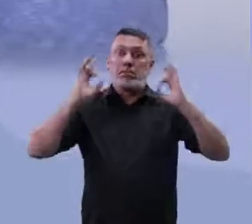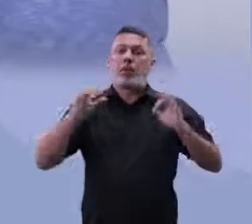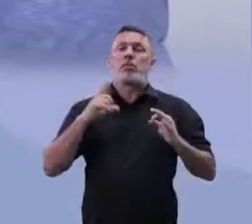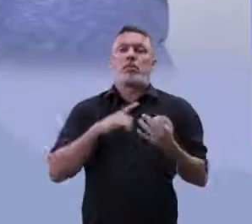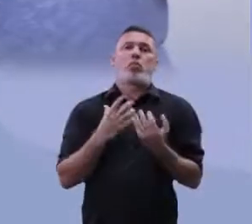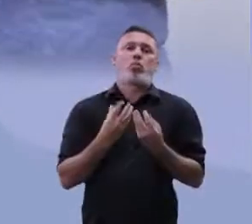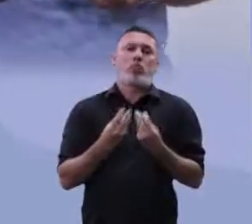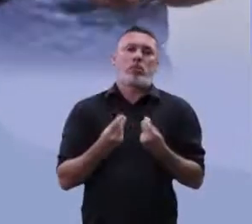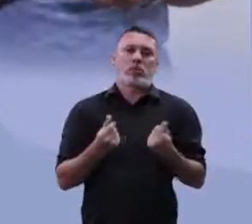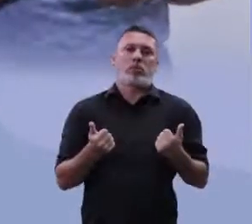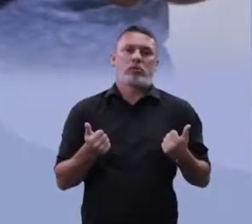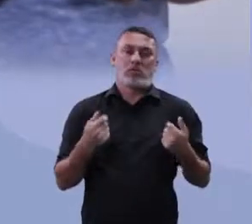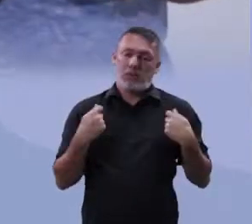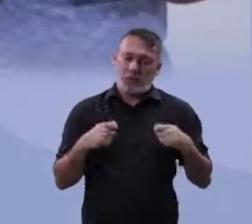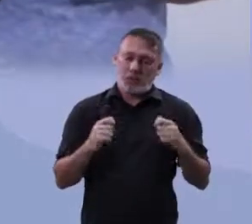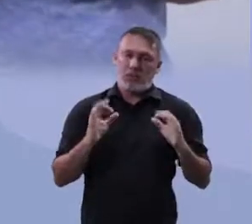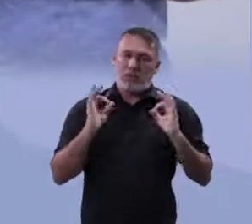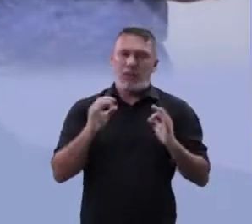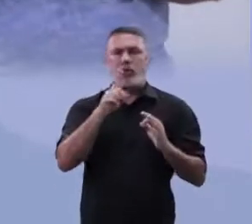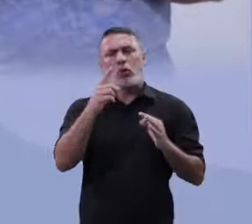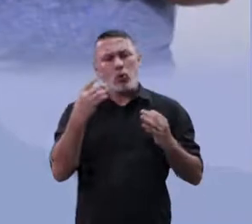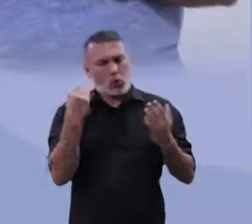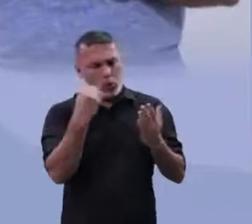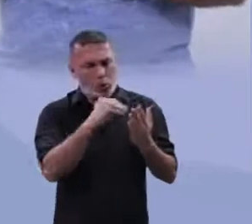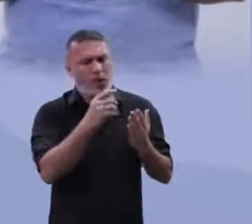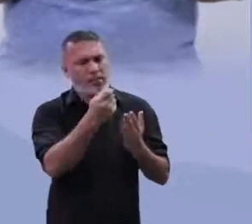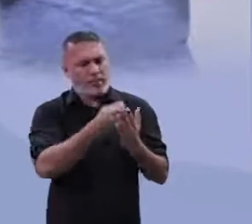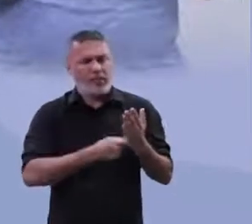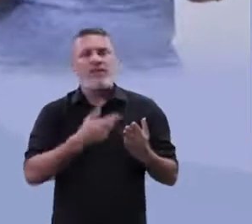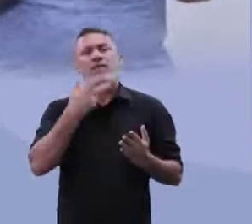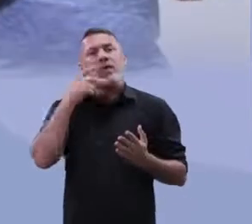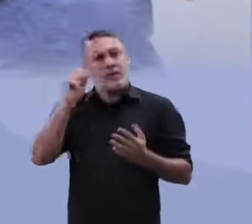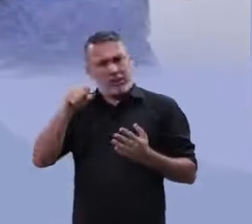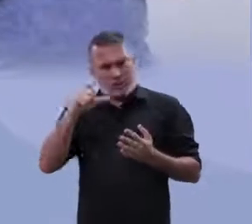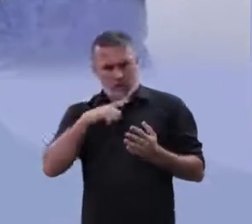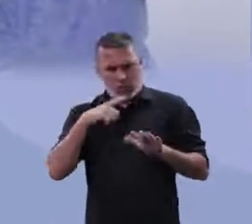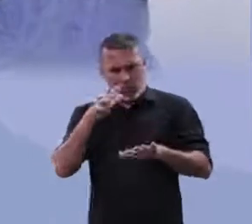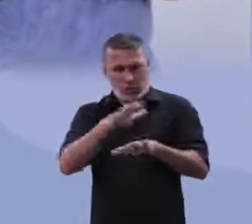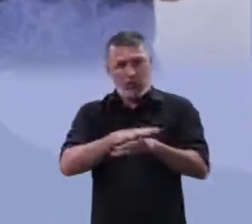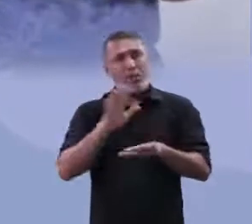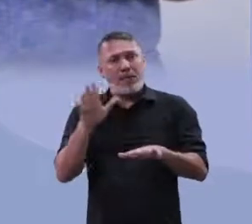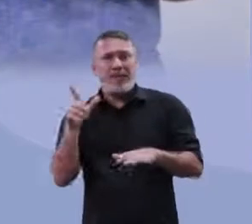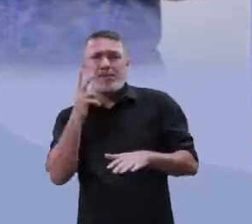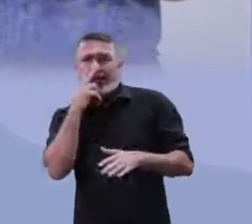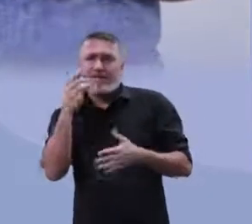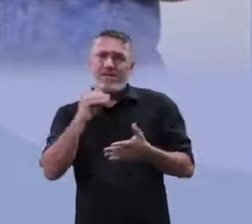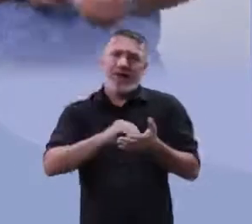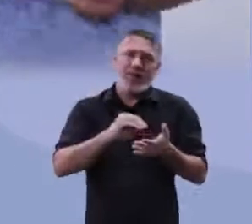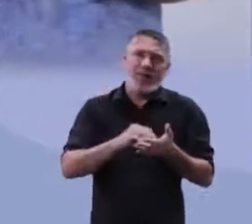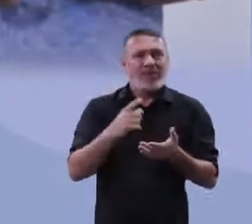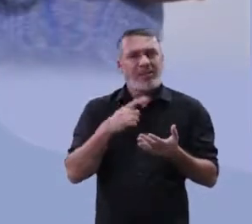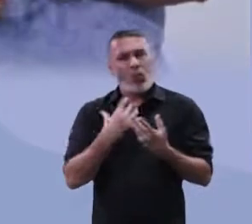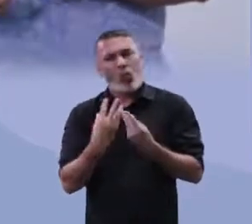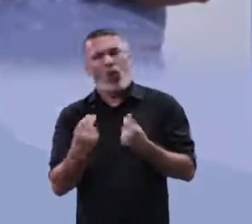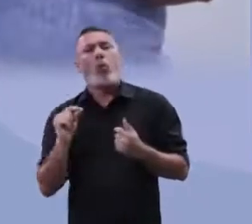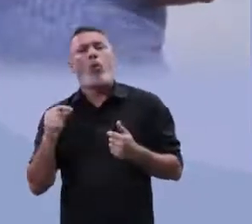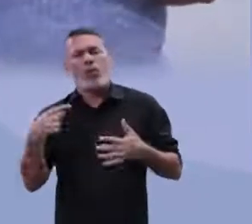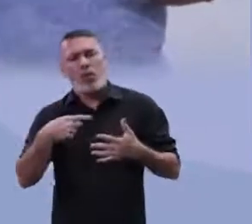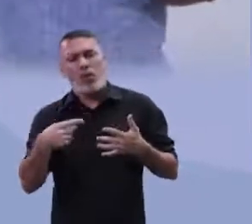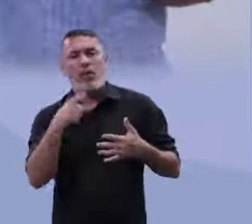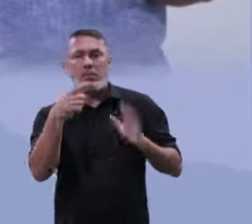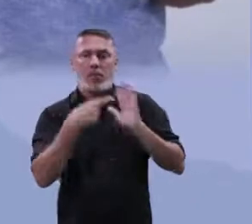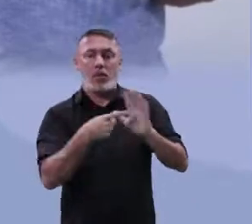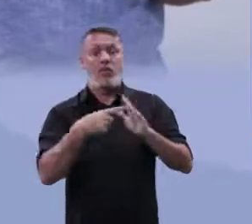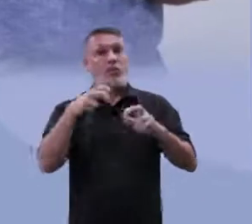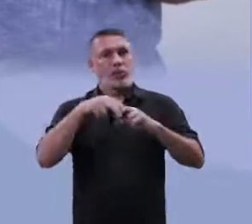de qualidade. Então você pode jogar dentro do seu texto que existe já essa educação inclusiva, mas só que ela não está sendo tão de qualidade. Então